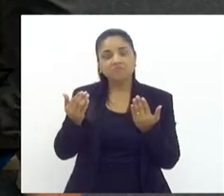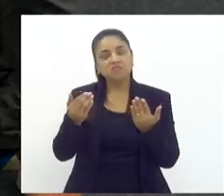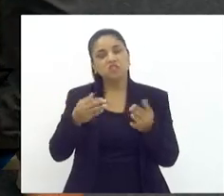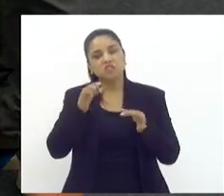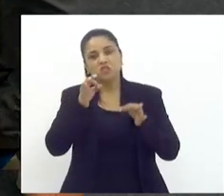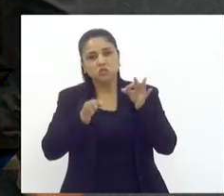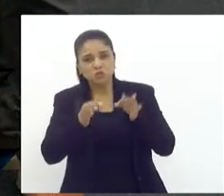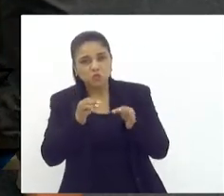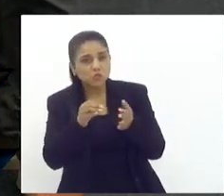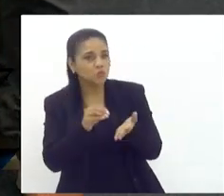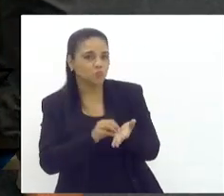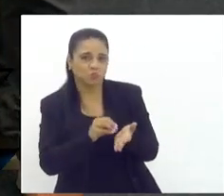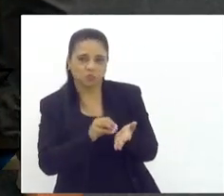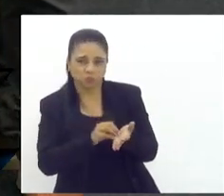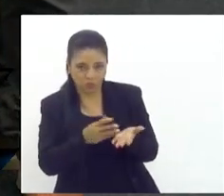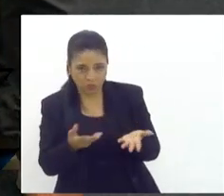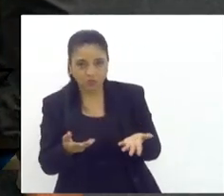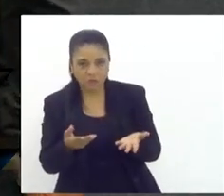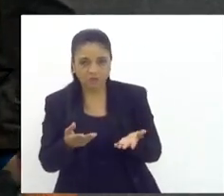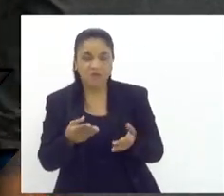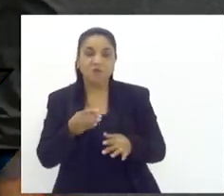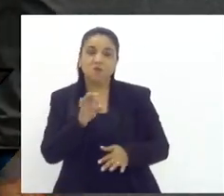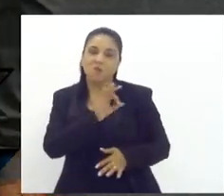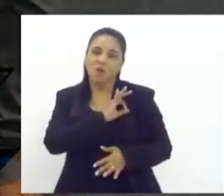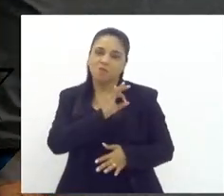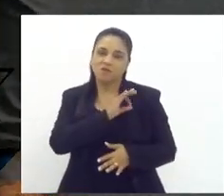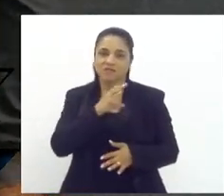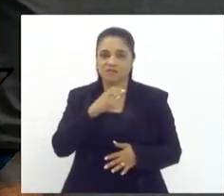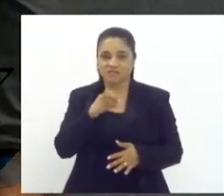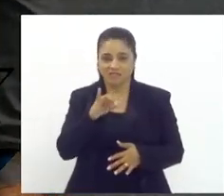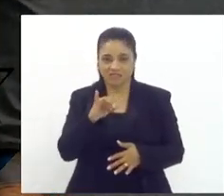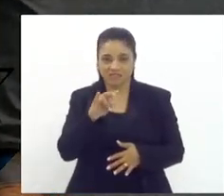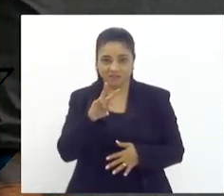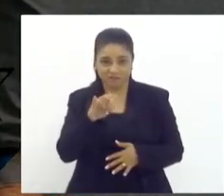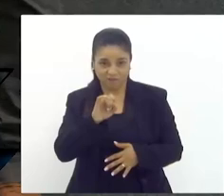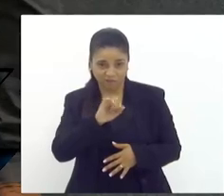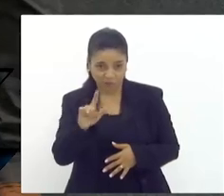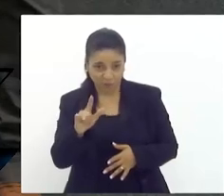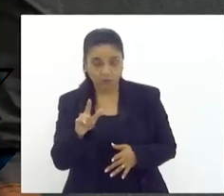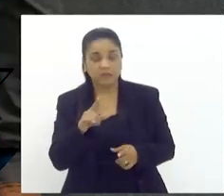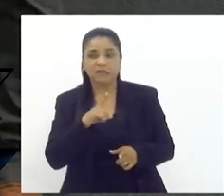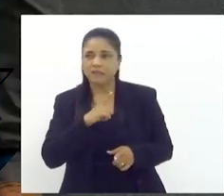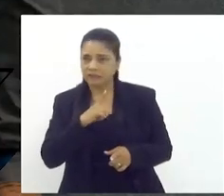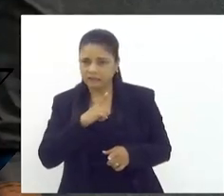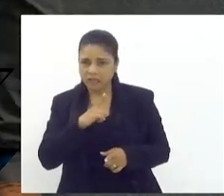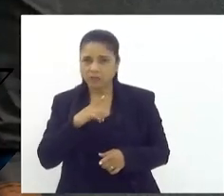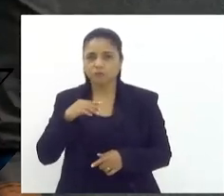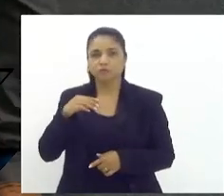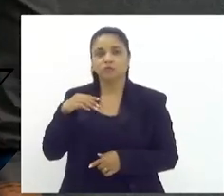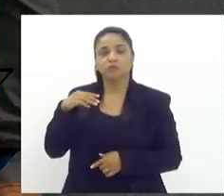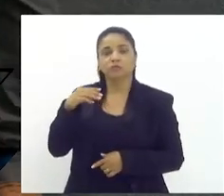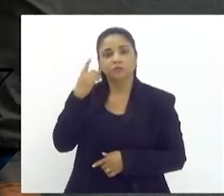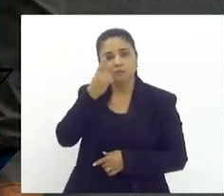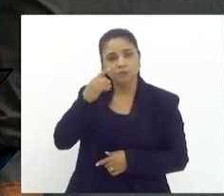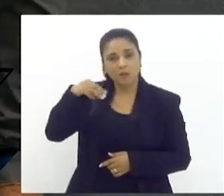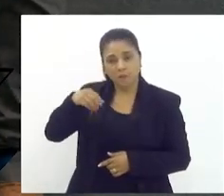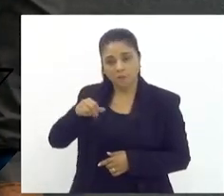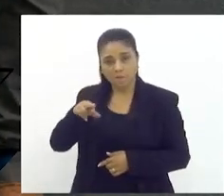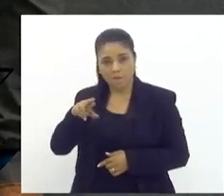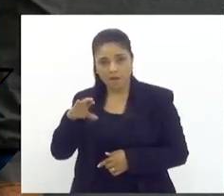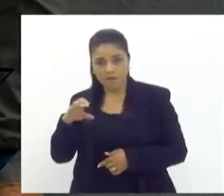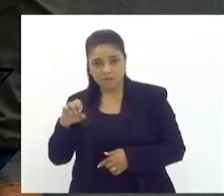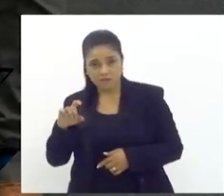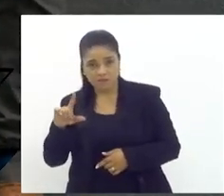injustos com os policiais civis nós temos Deputado Marcelo Dino que resolveu o problema da